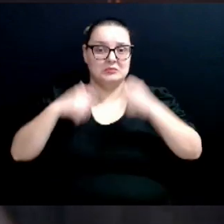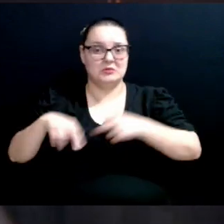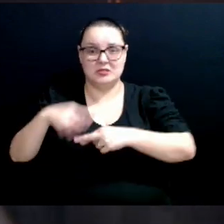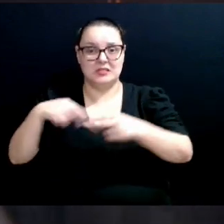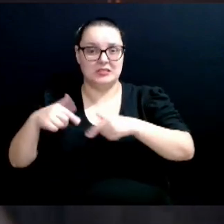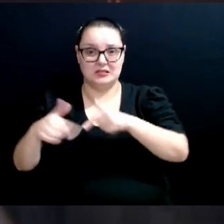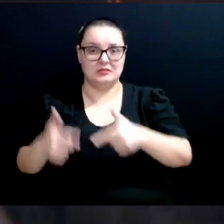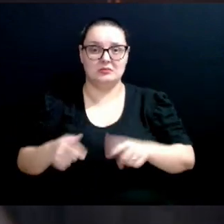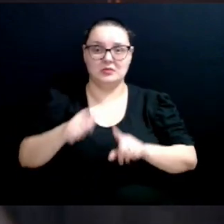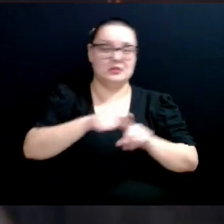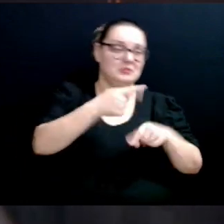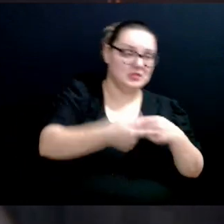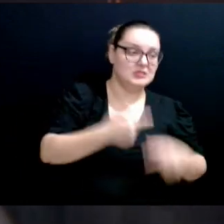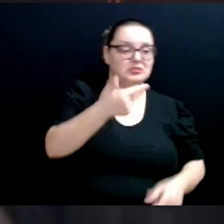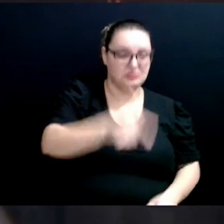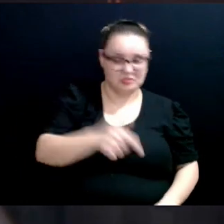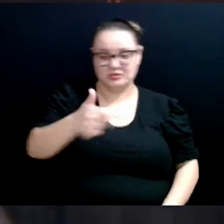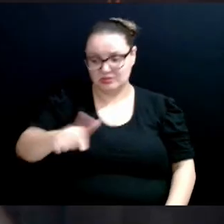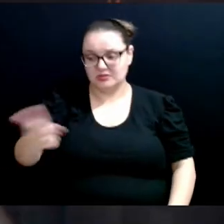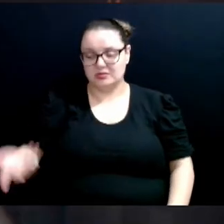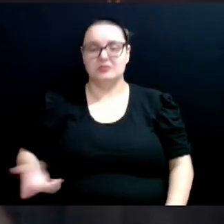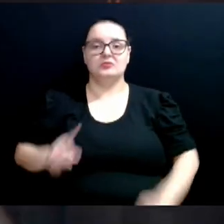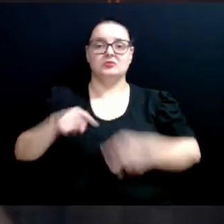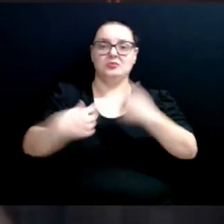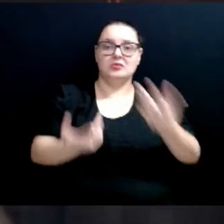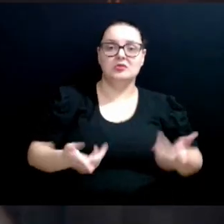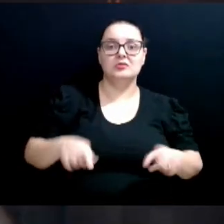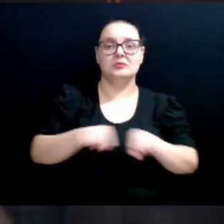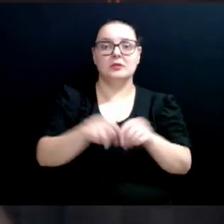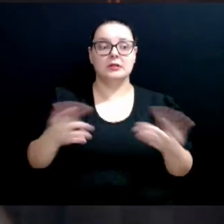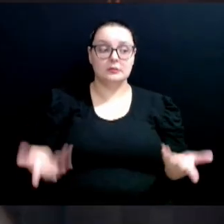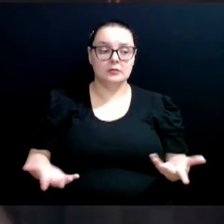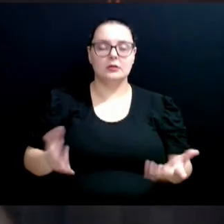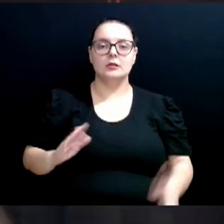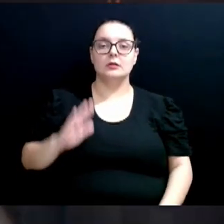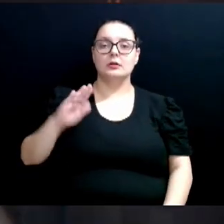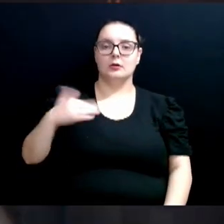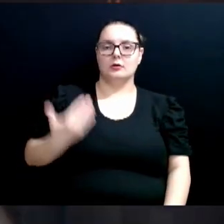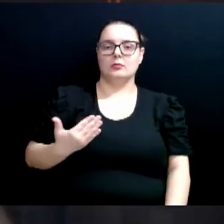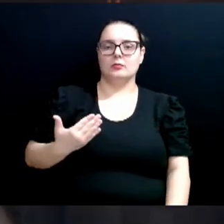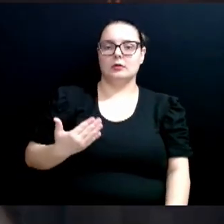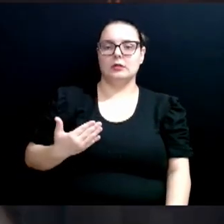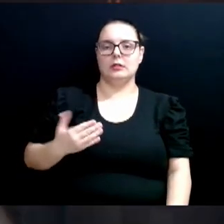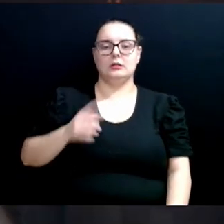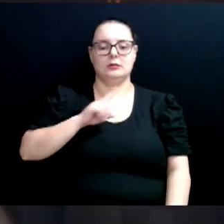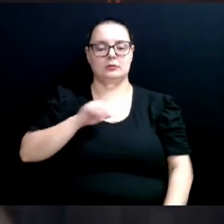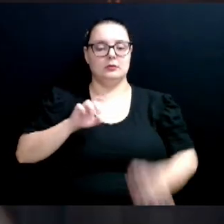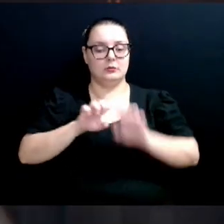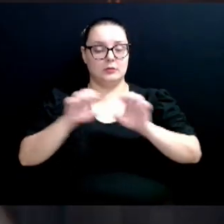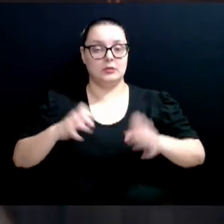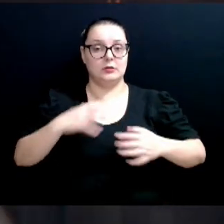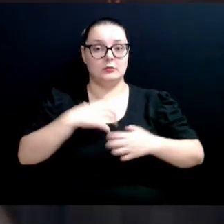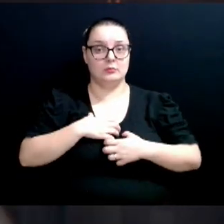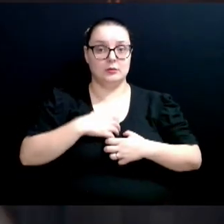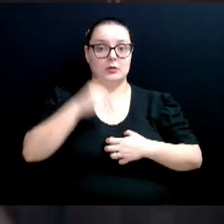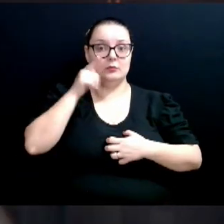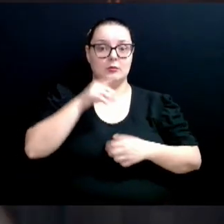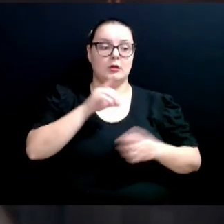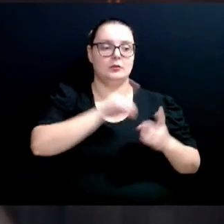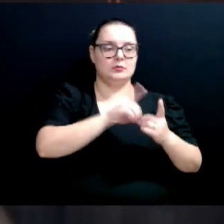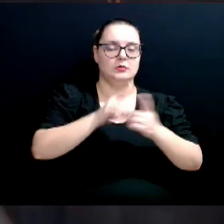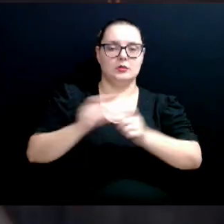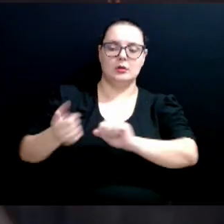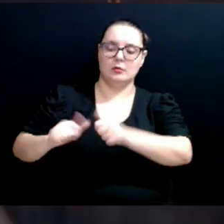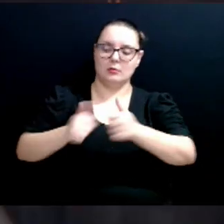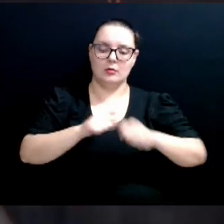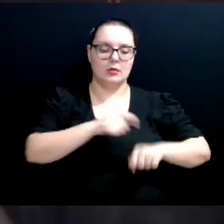está irritada, no outro mês também ela tem. Então, quando ela também não está com uma estrutura emocional para dar conta de avaliar esse cenário,